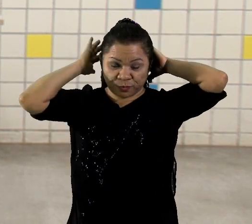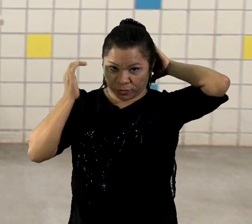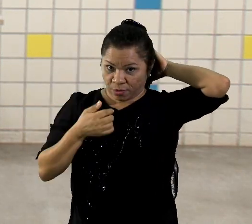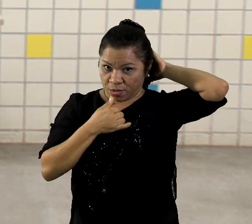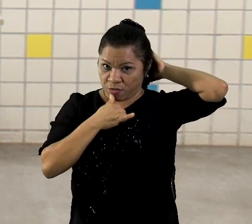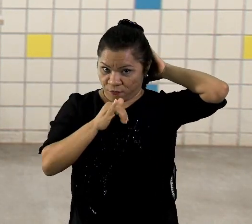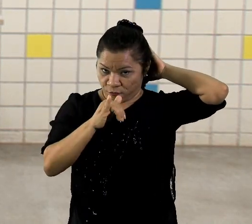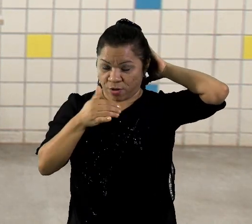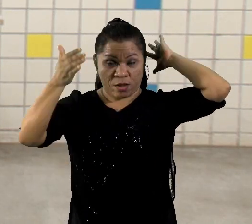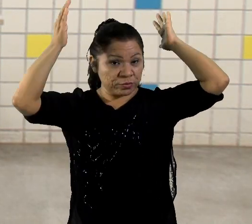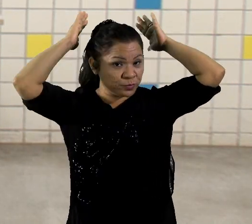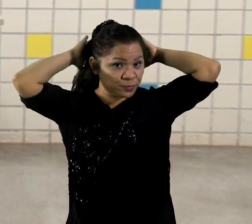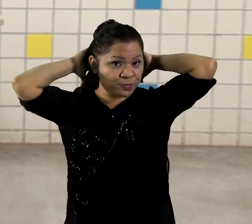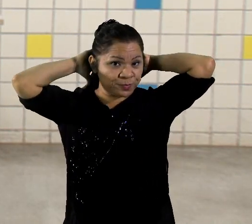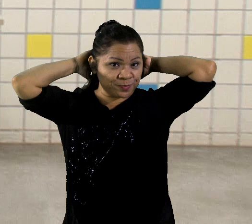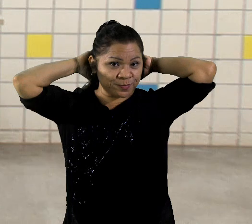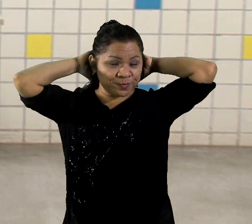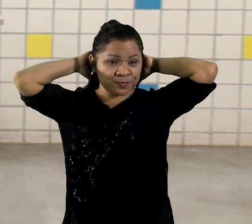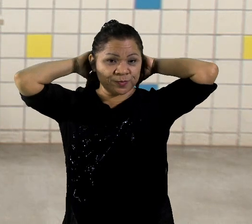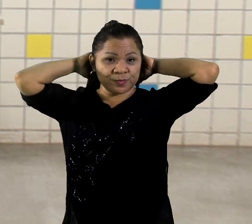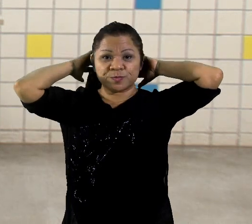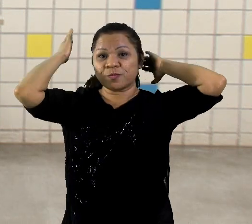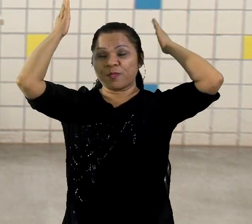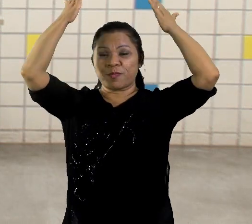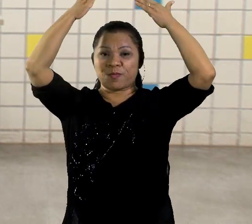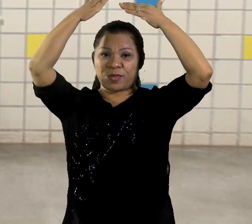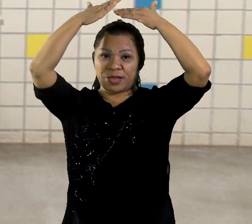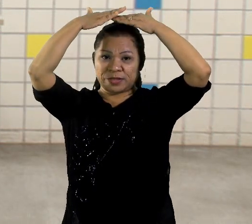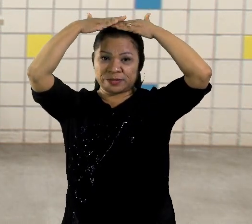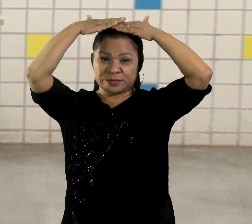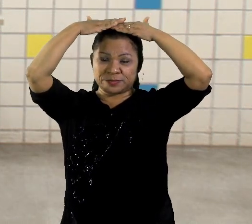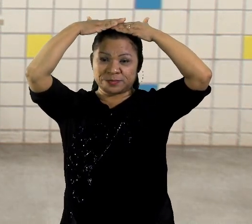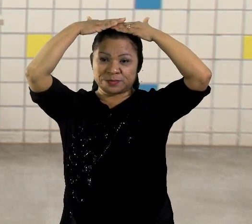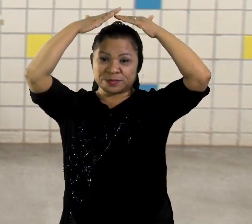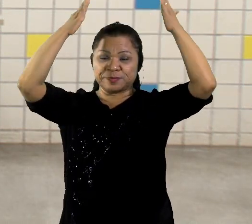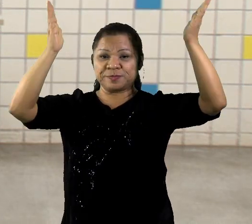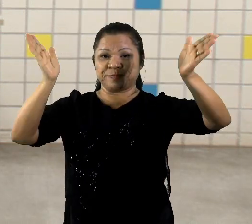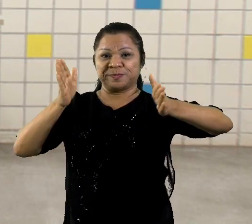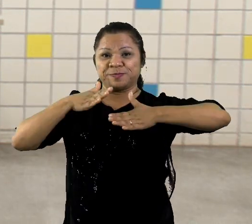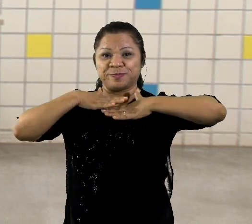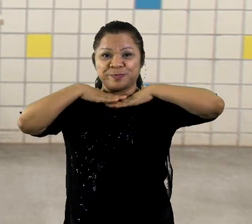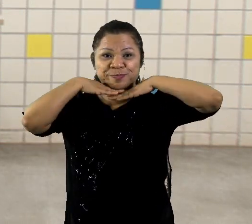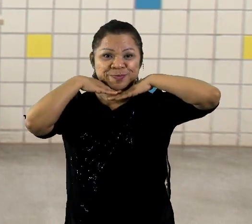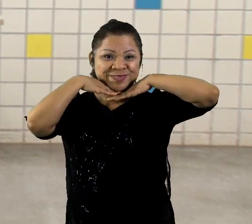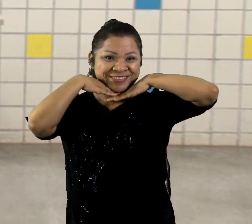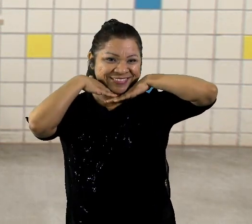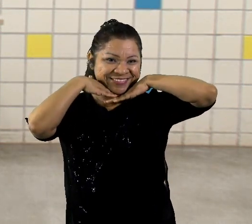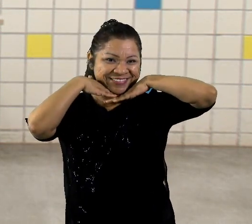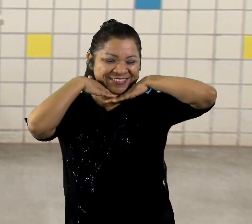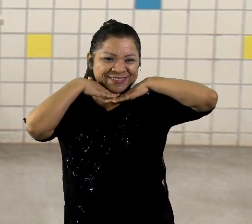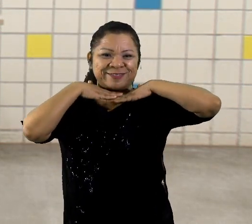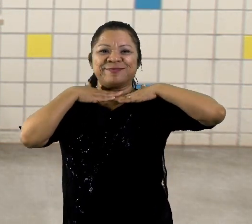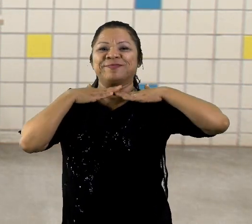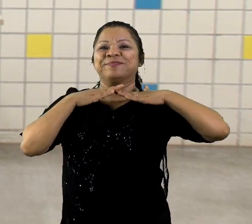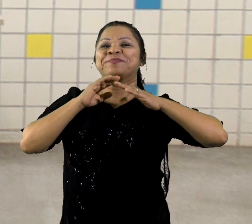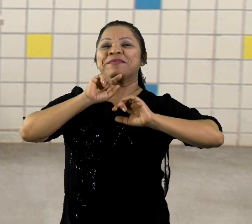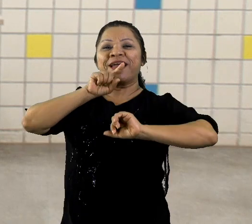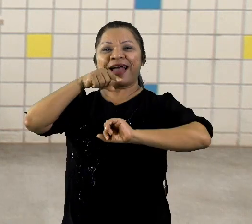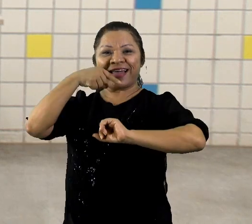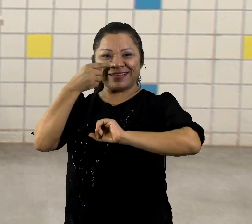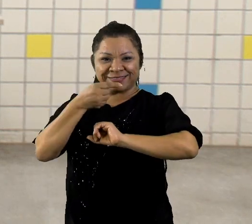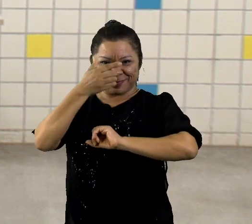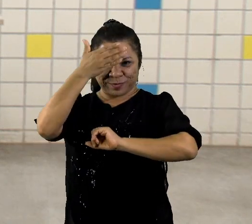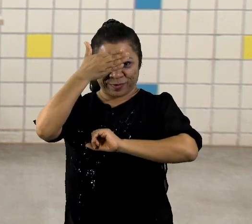falar. Atrás, em cima, embaixo você vai fazer assim, ó. E depois na frente,